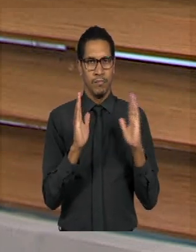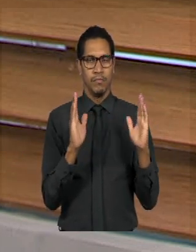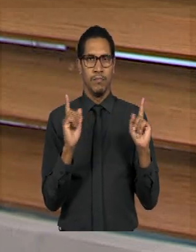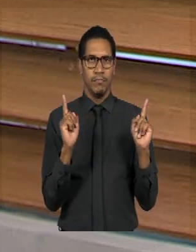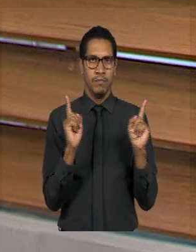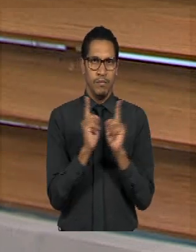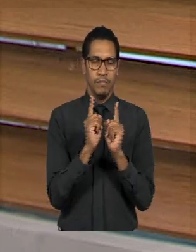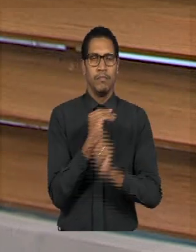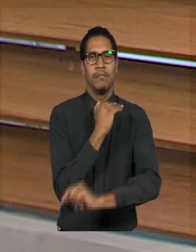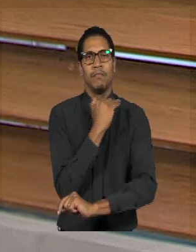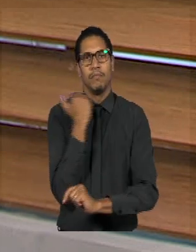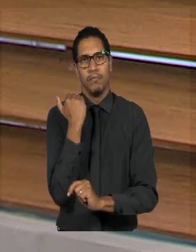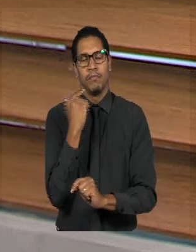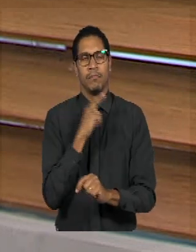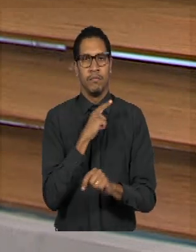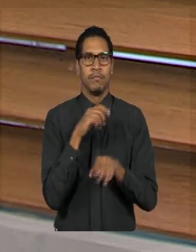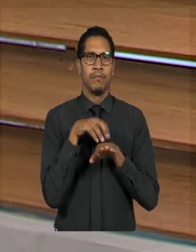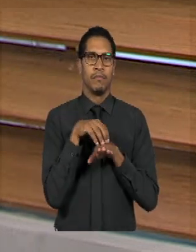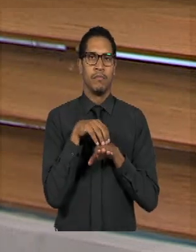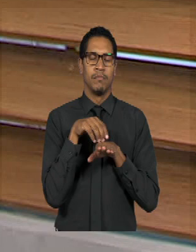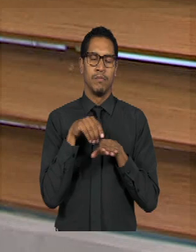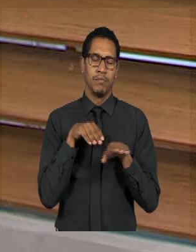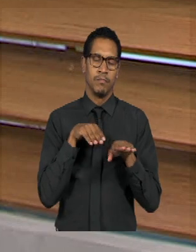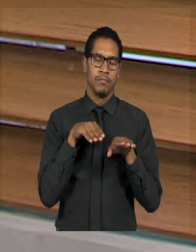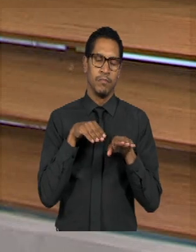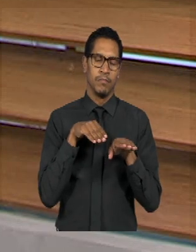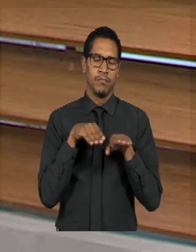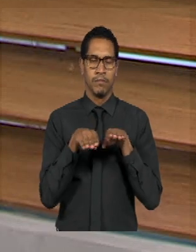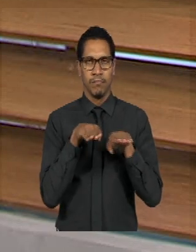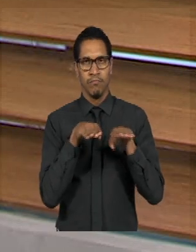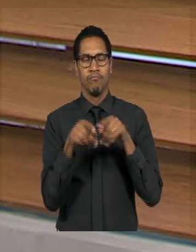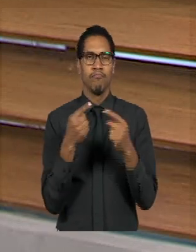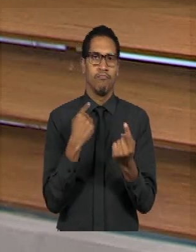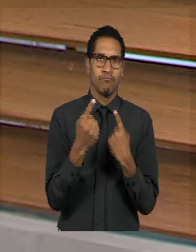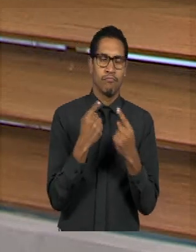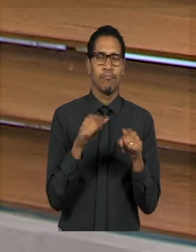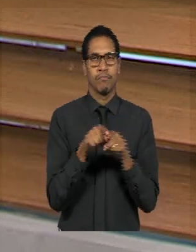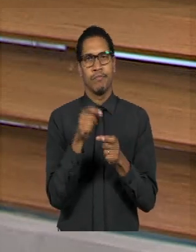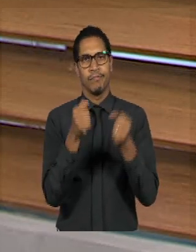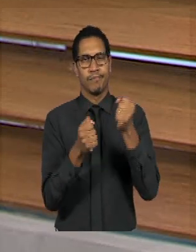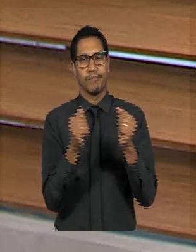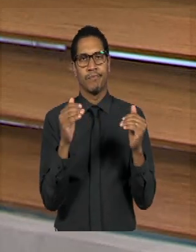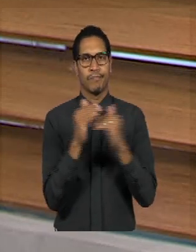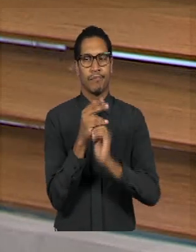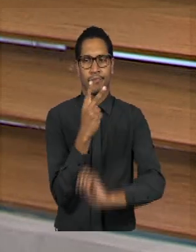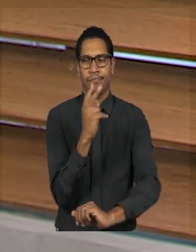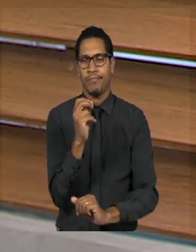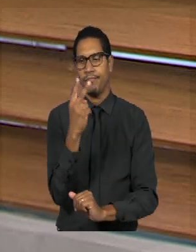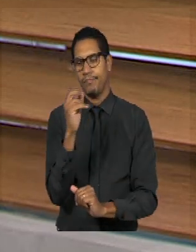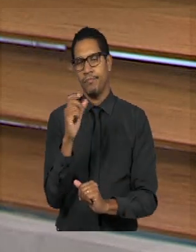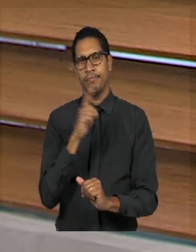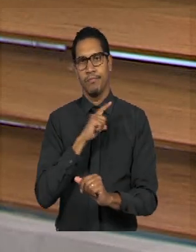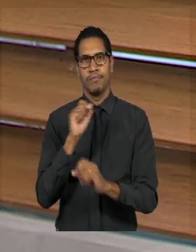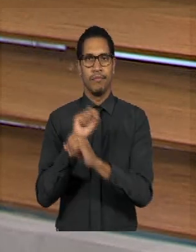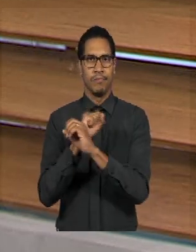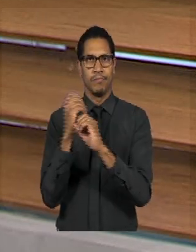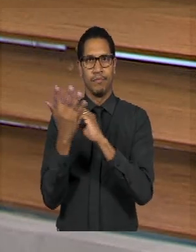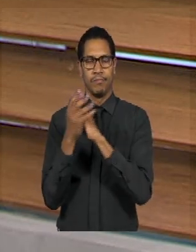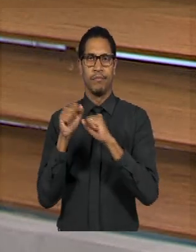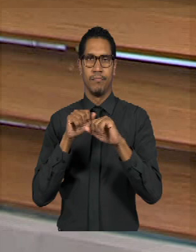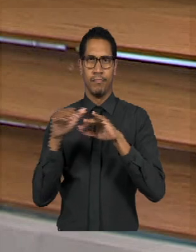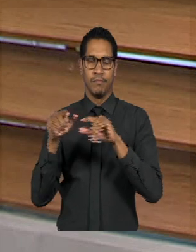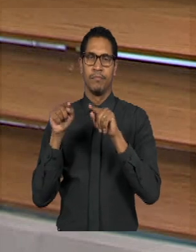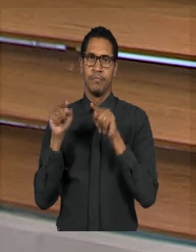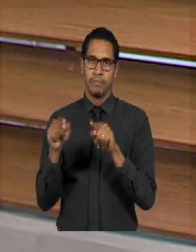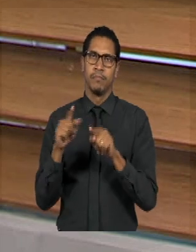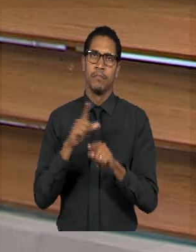de mortes no trânsito, que seria até 2020, quando nós tivemos a pandemia, né? Que